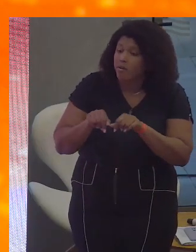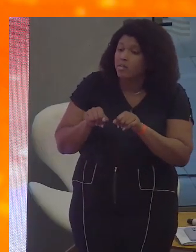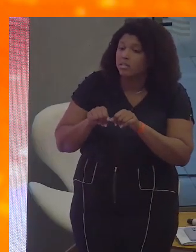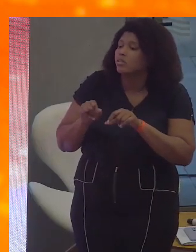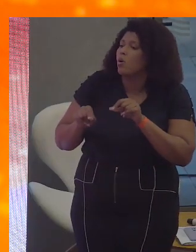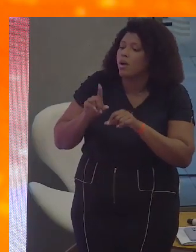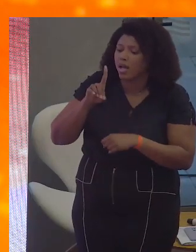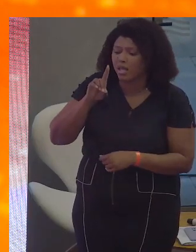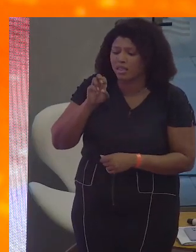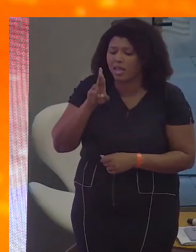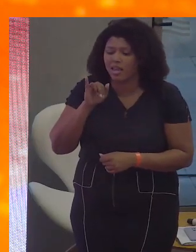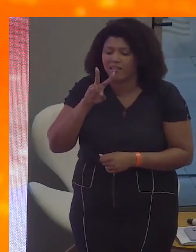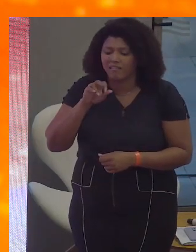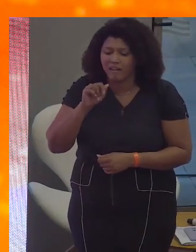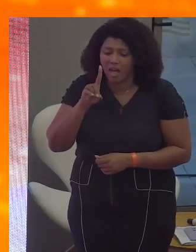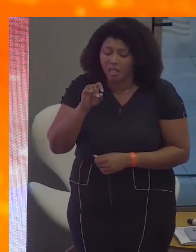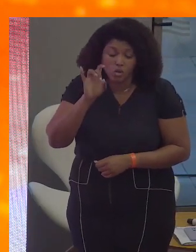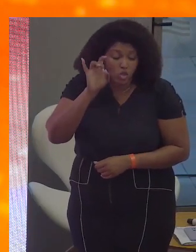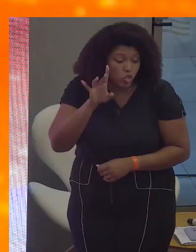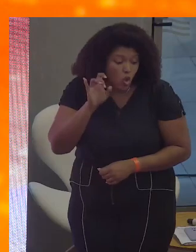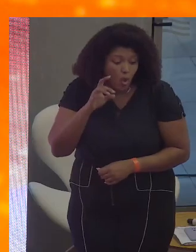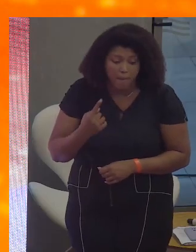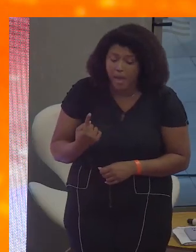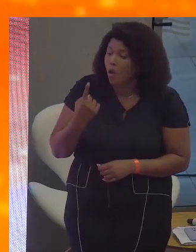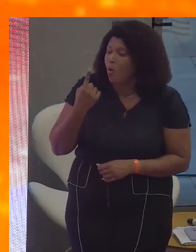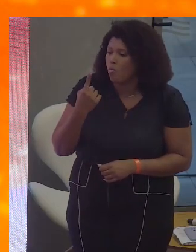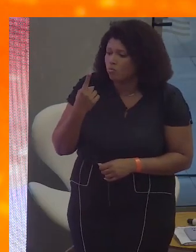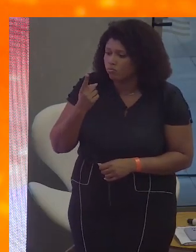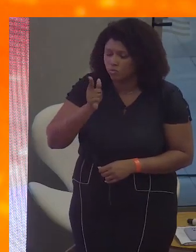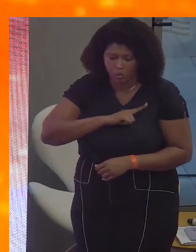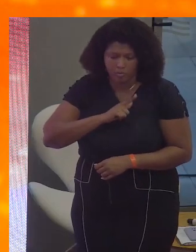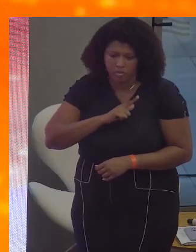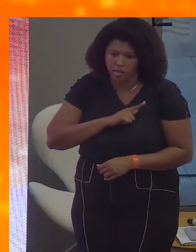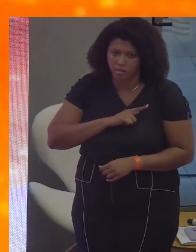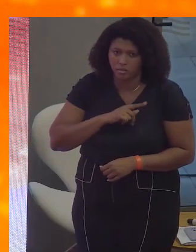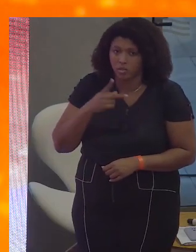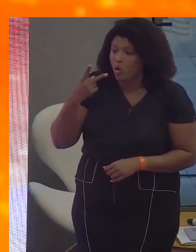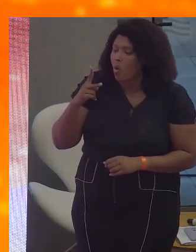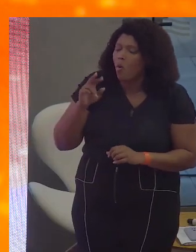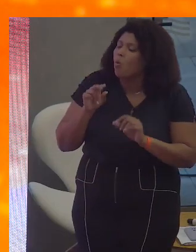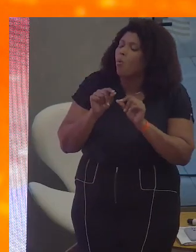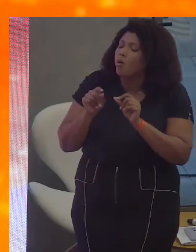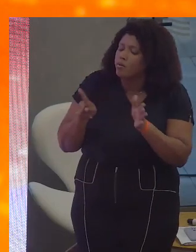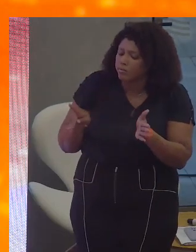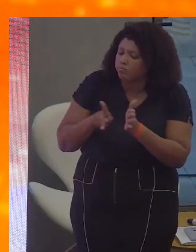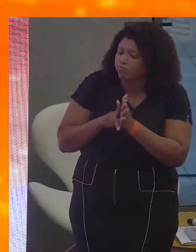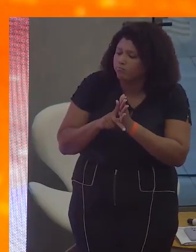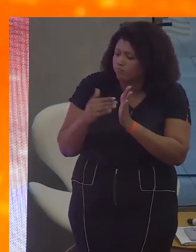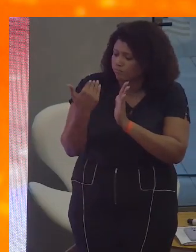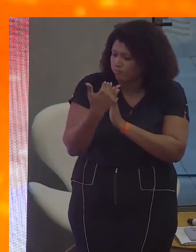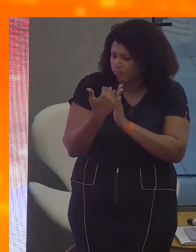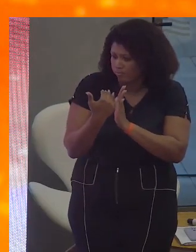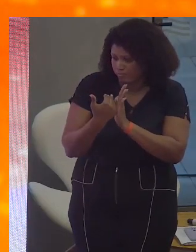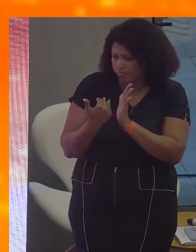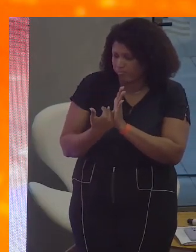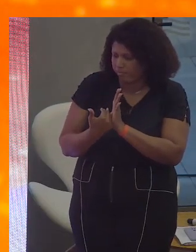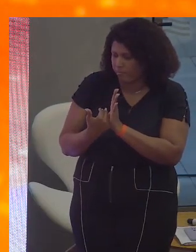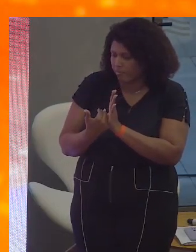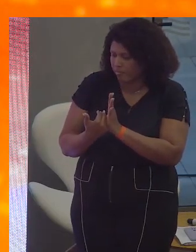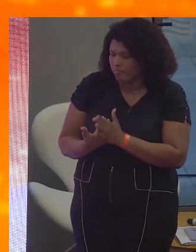derivado, somente derivados que contenham as suas padronizações descritas em compêndios